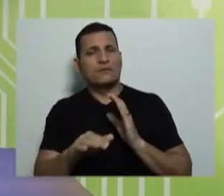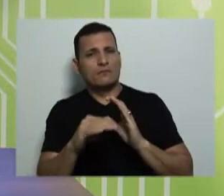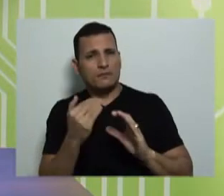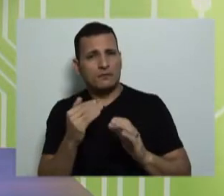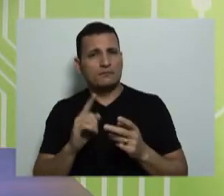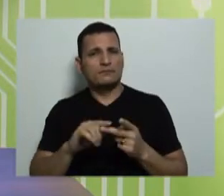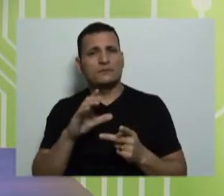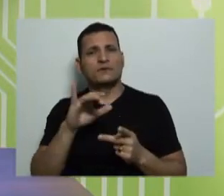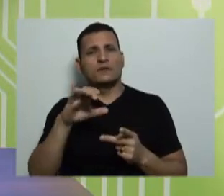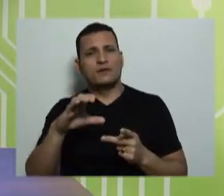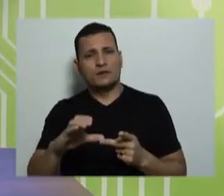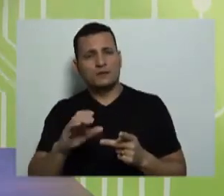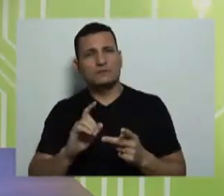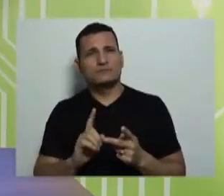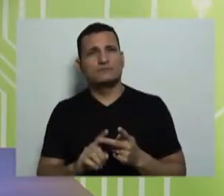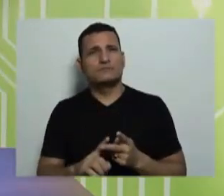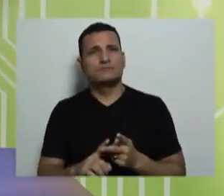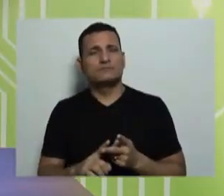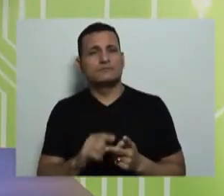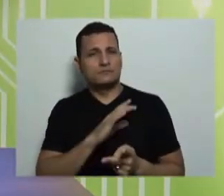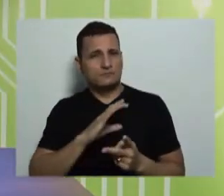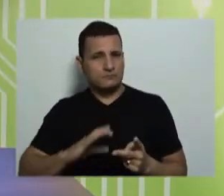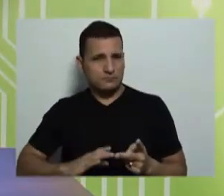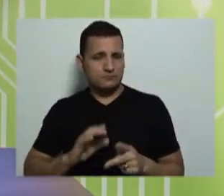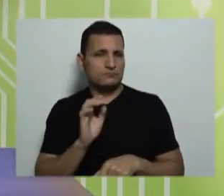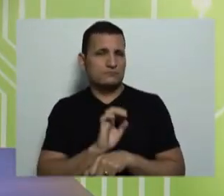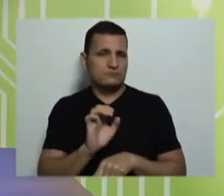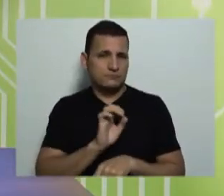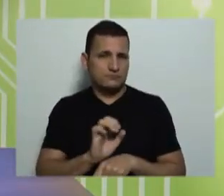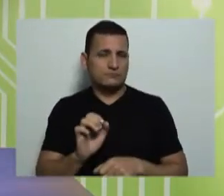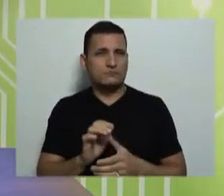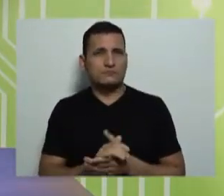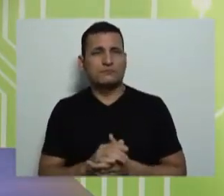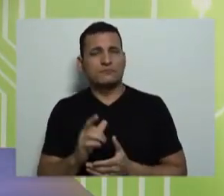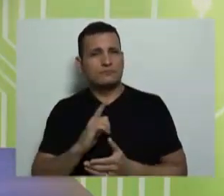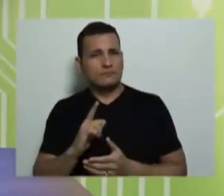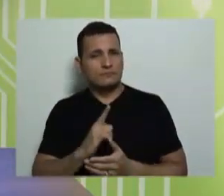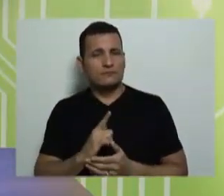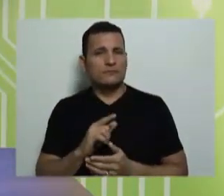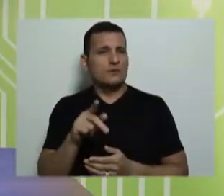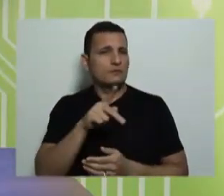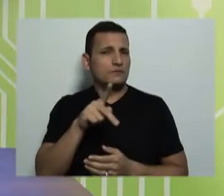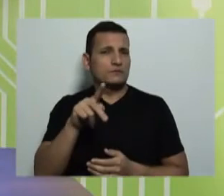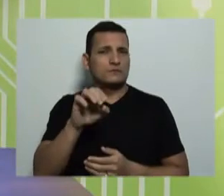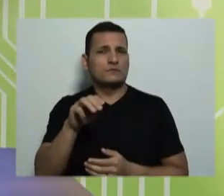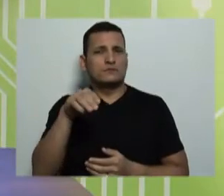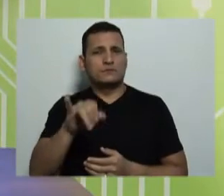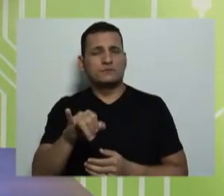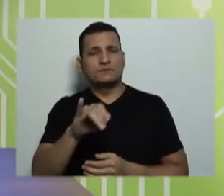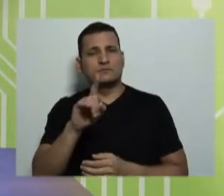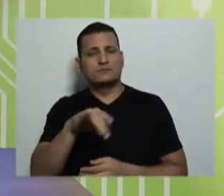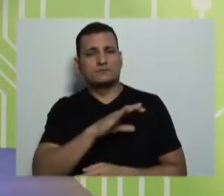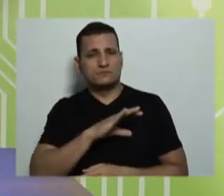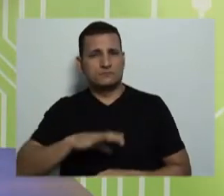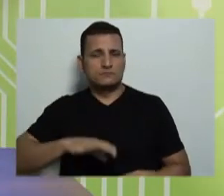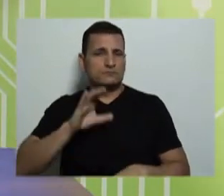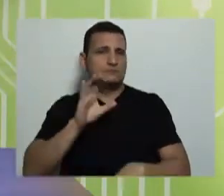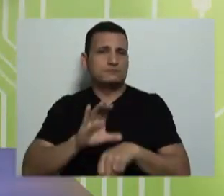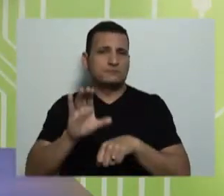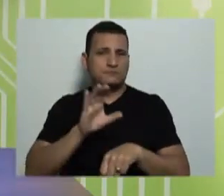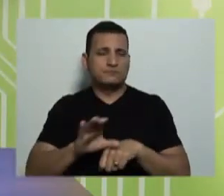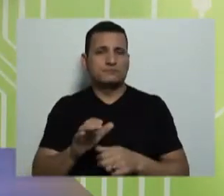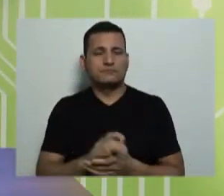da coordenação de estágio, da qual eu sou coordenador. A gente tem o contato da professora Emi, que é a coordenação de curso. Nós temos o apoio